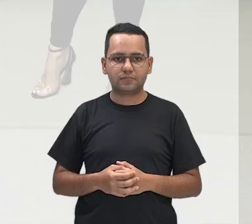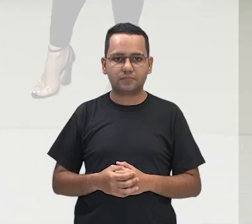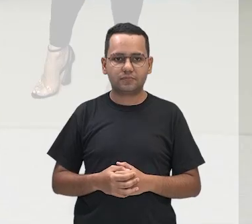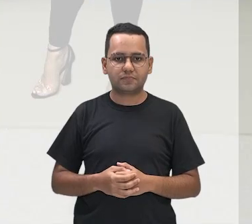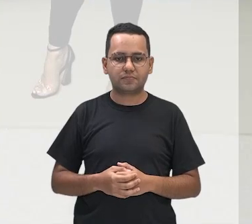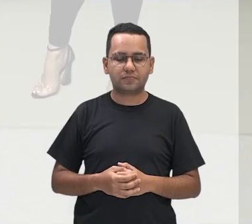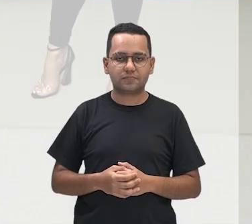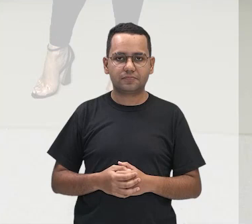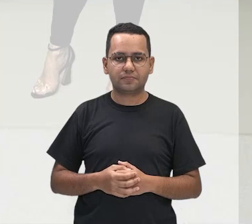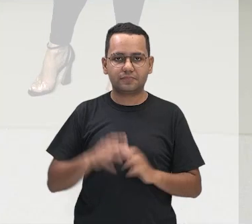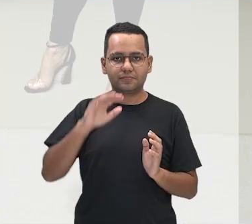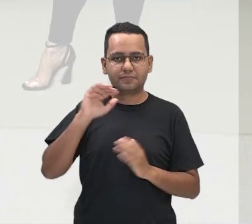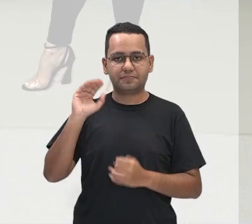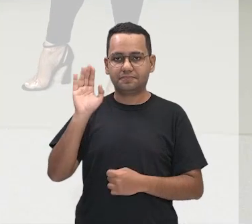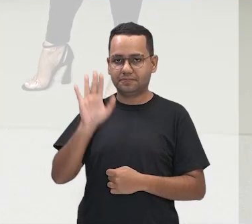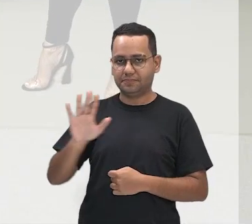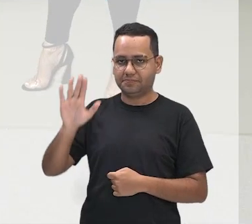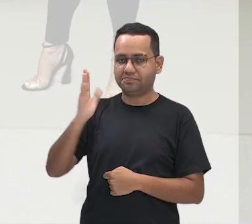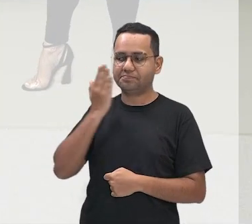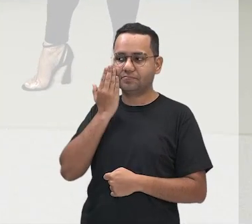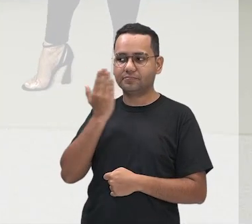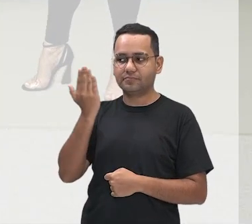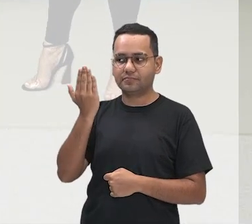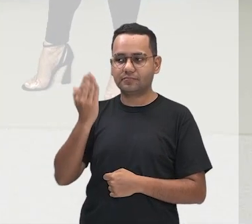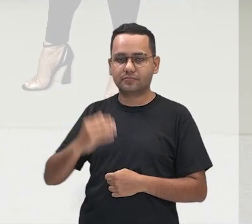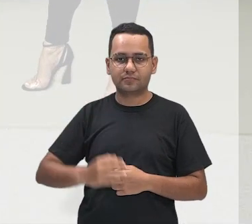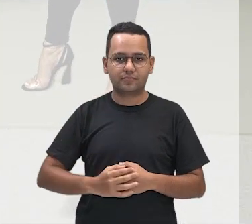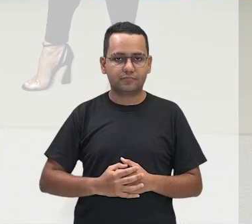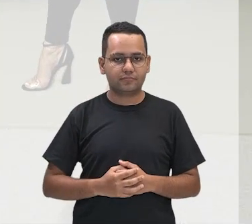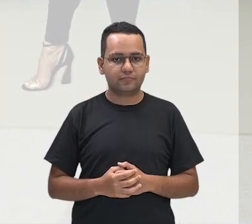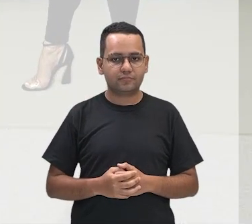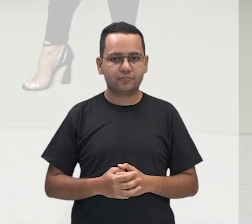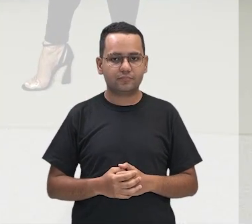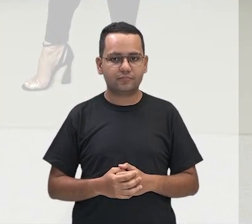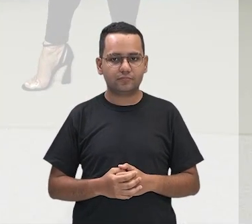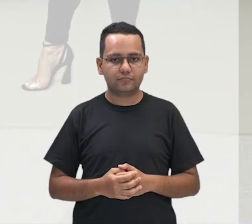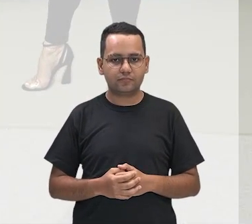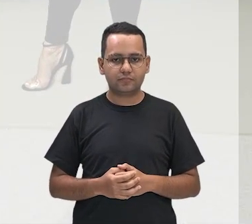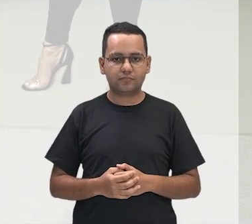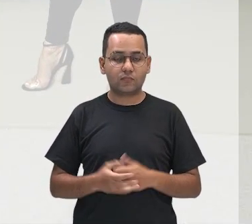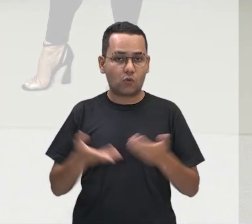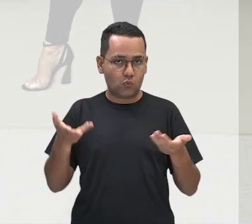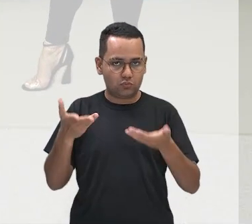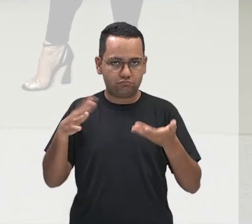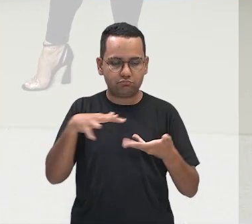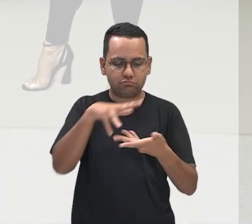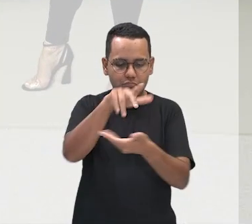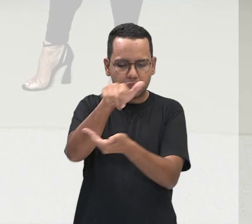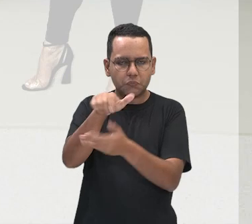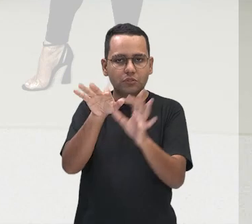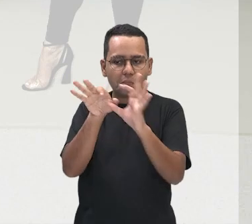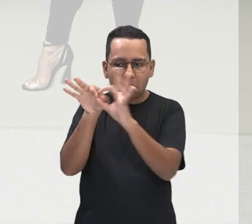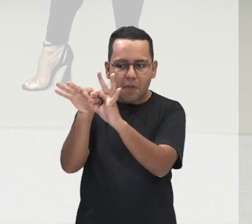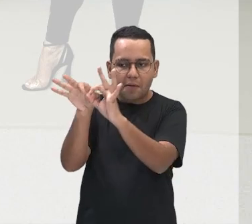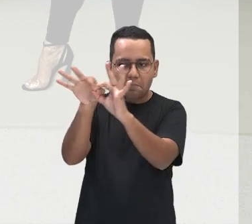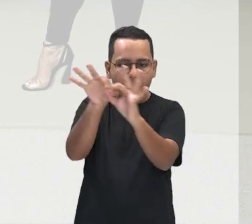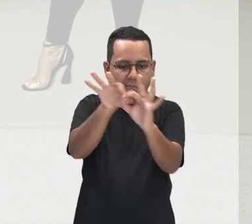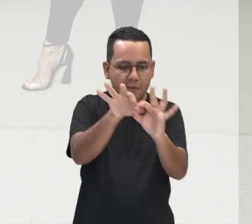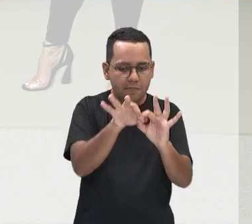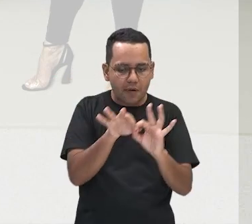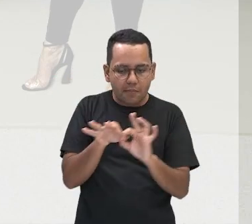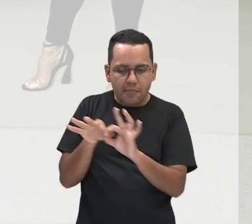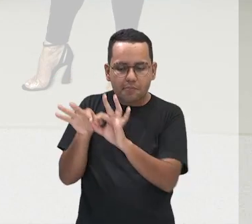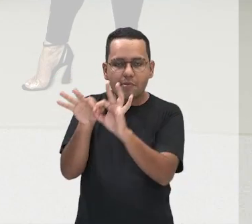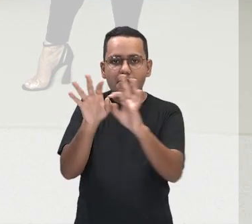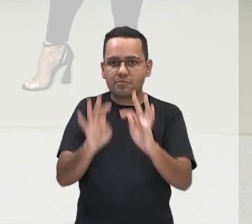imagem para a gente tentar entender como o mundo, ele está todo conectado. A gente